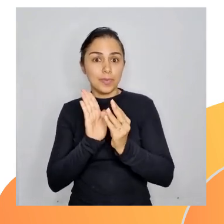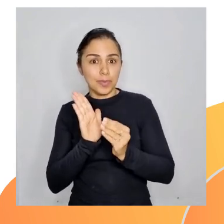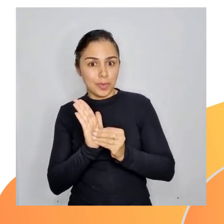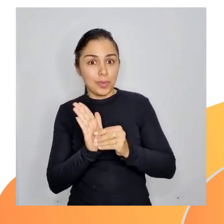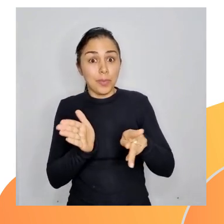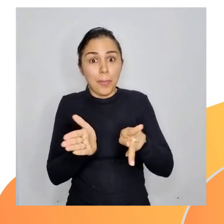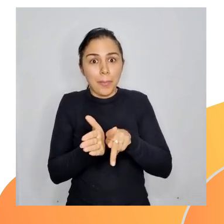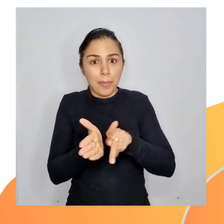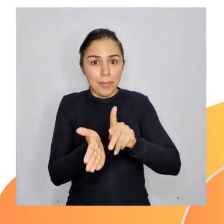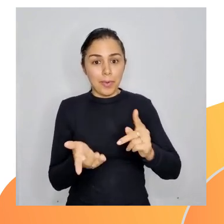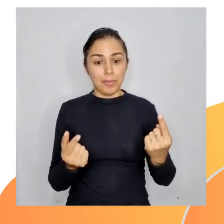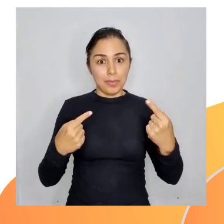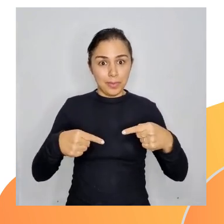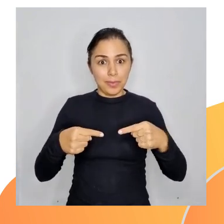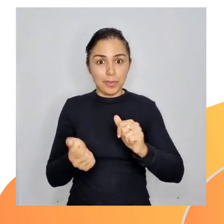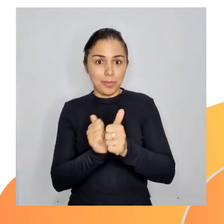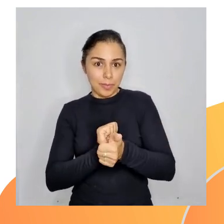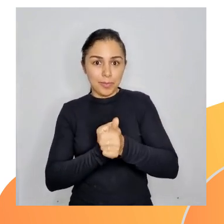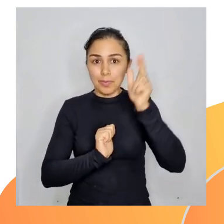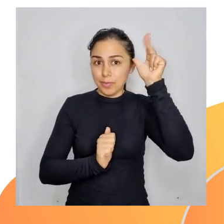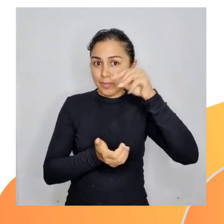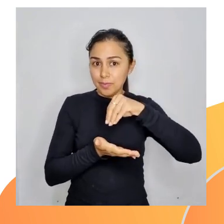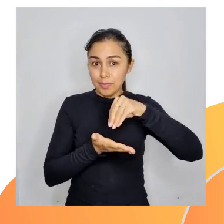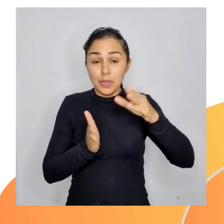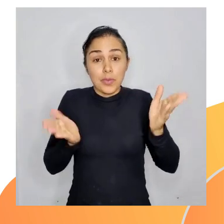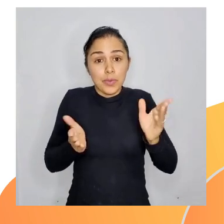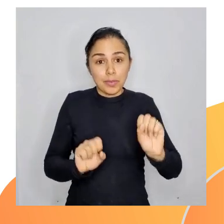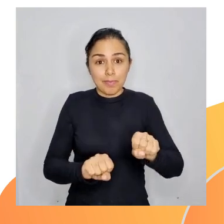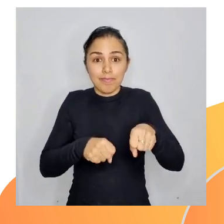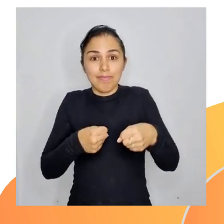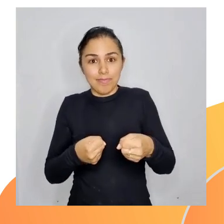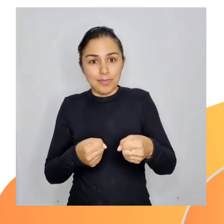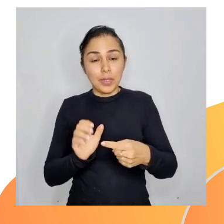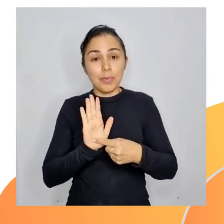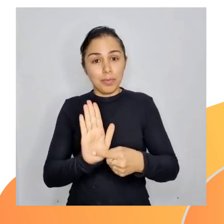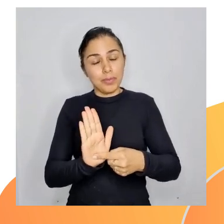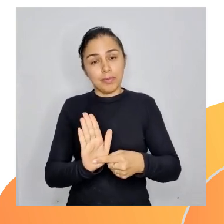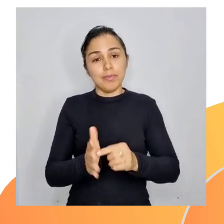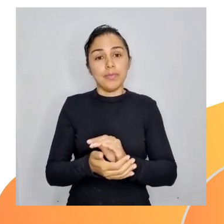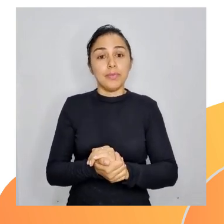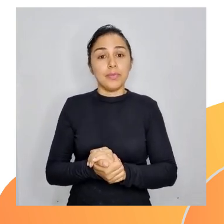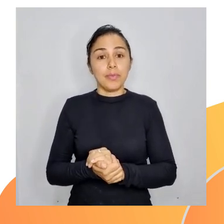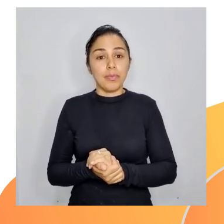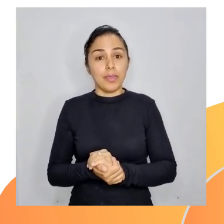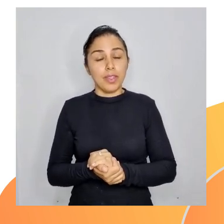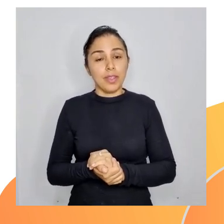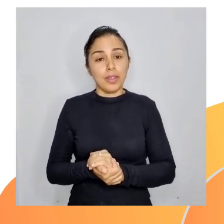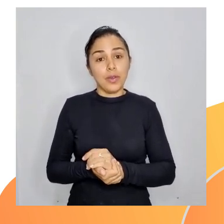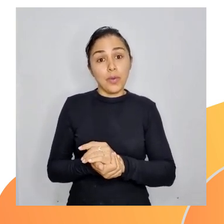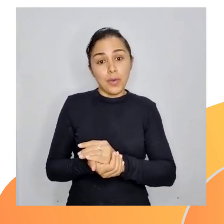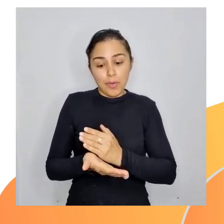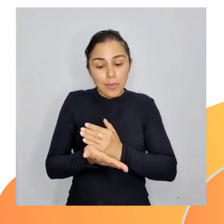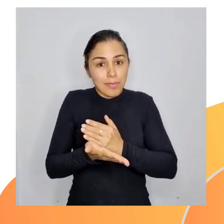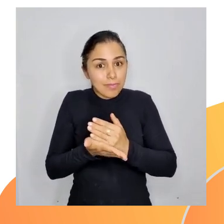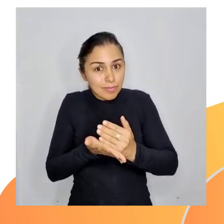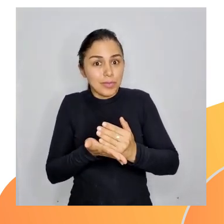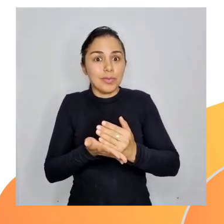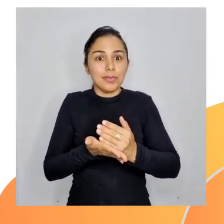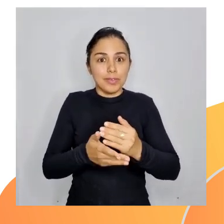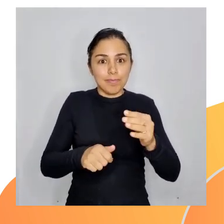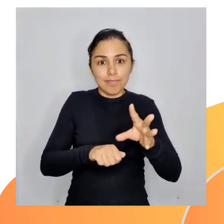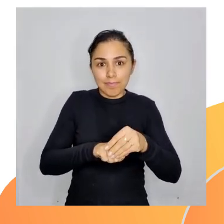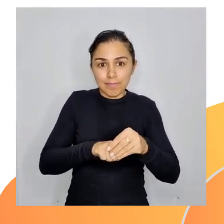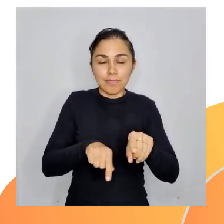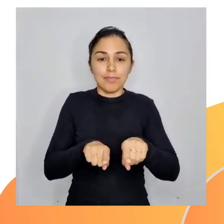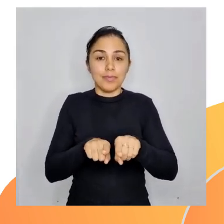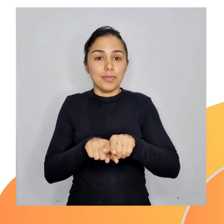cabe aqui estar reforçando com vocês, a respeito dos conhecimentos iniciais, a respeito das peças iniciais que